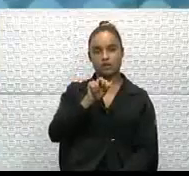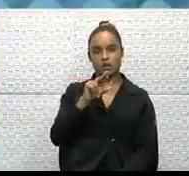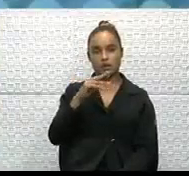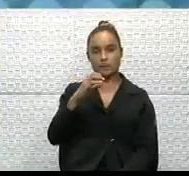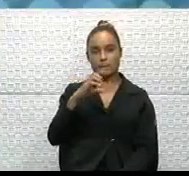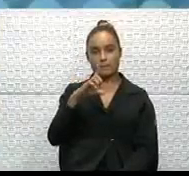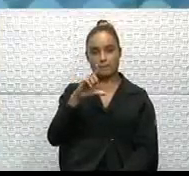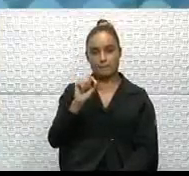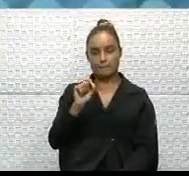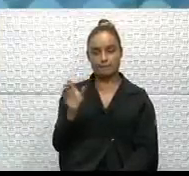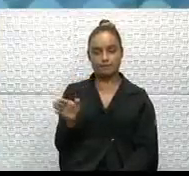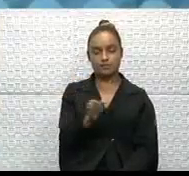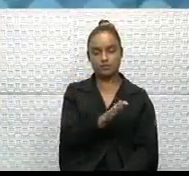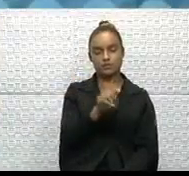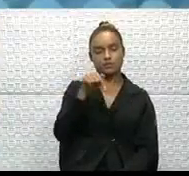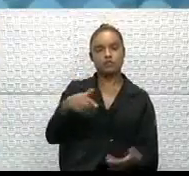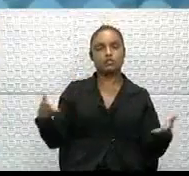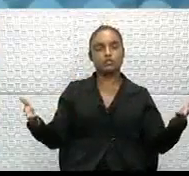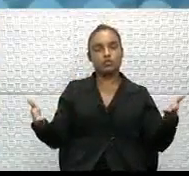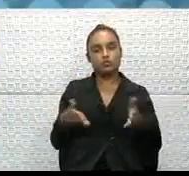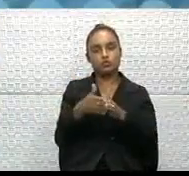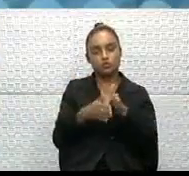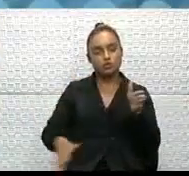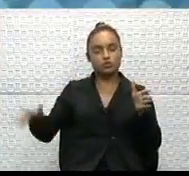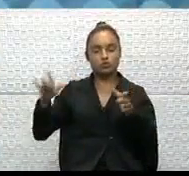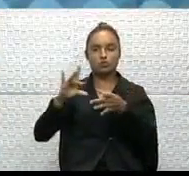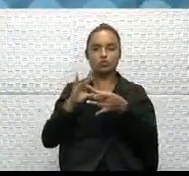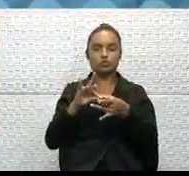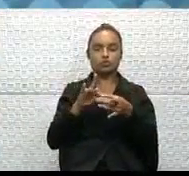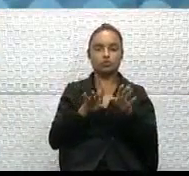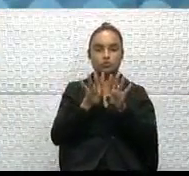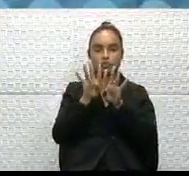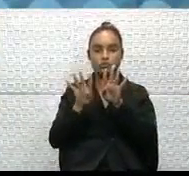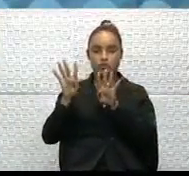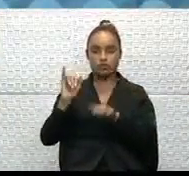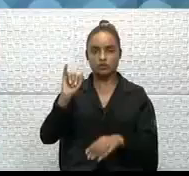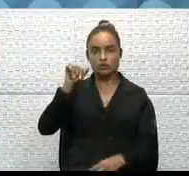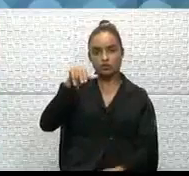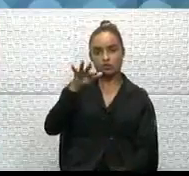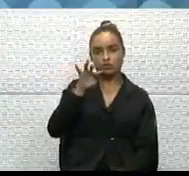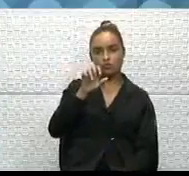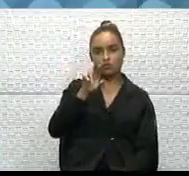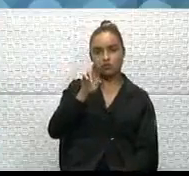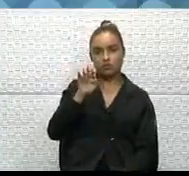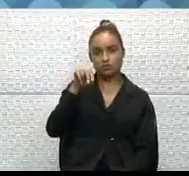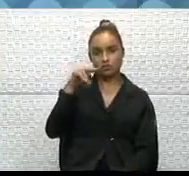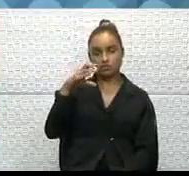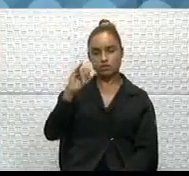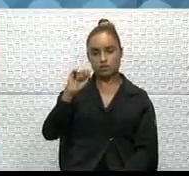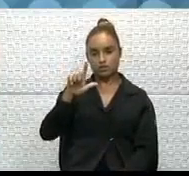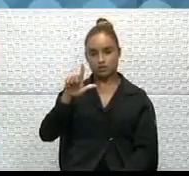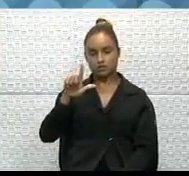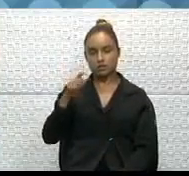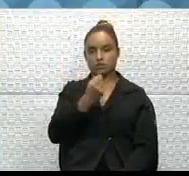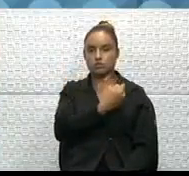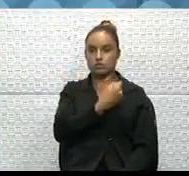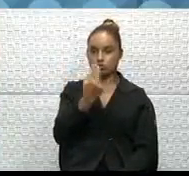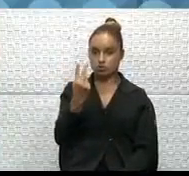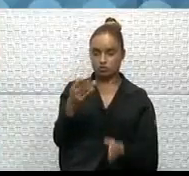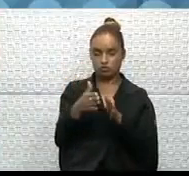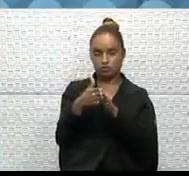nesta aula nós trataremos especificamente da estatística inferencial, parte 2. Na aula 3, na aula anterior, nós falamos